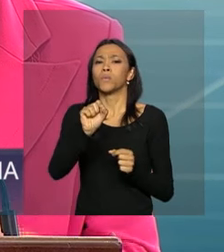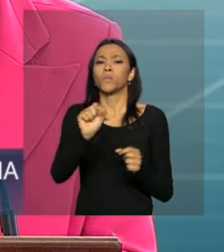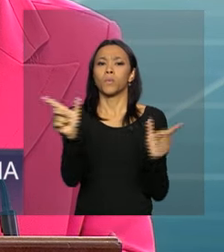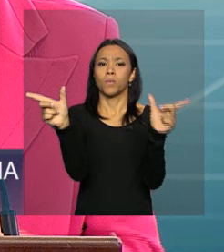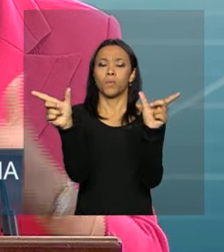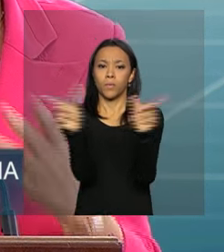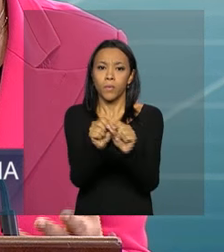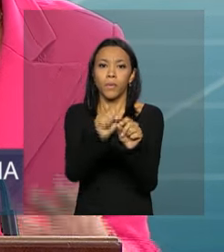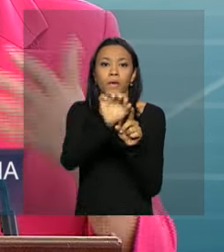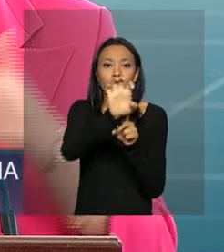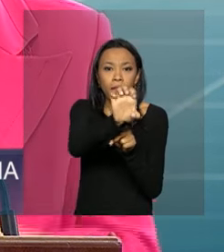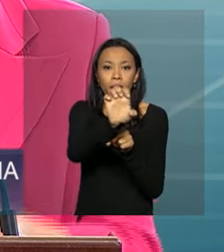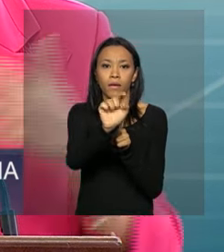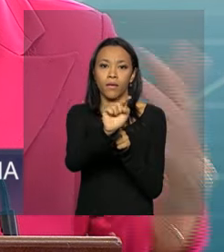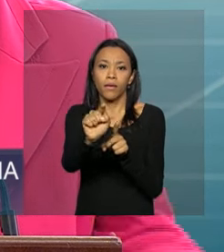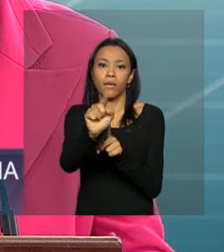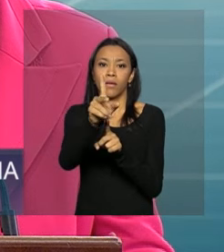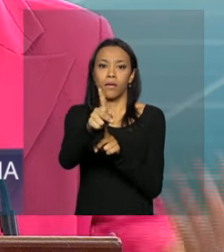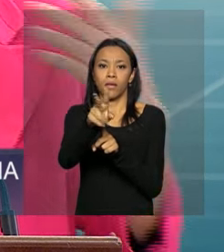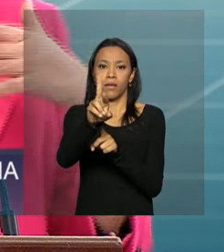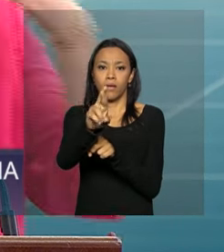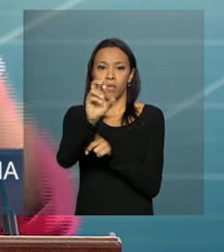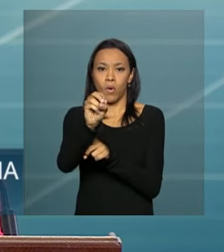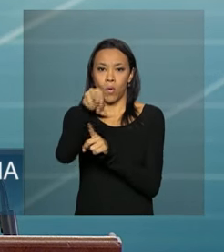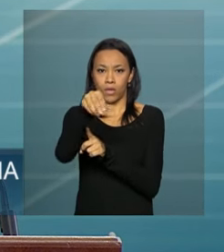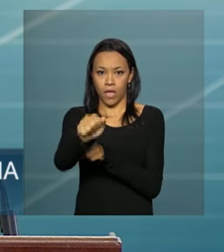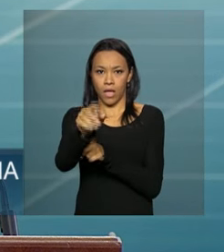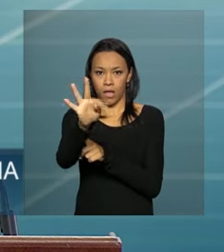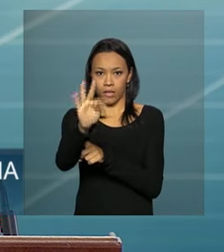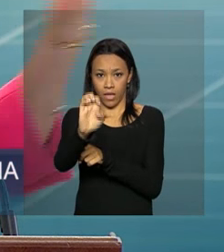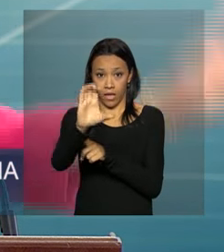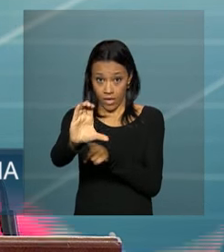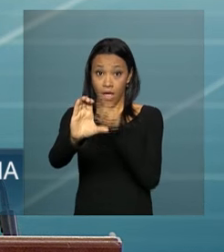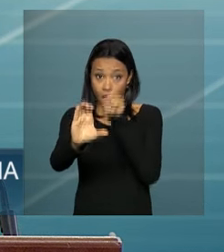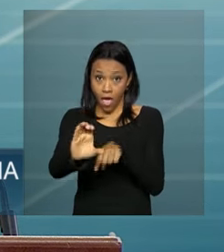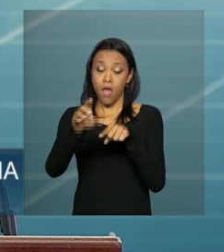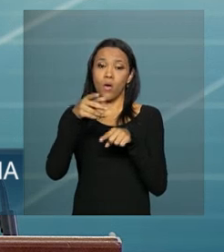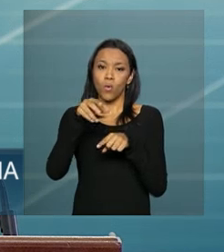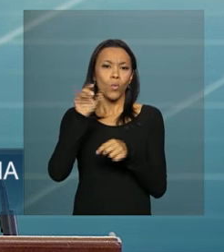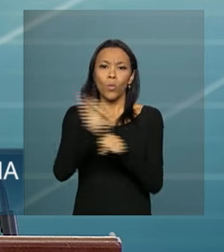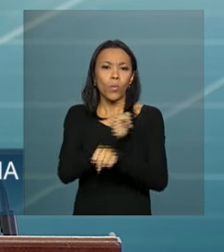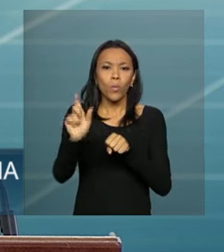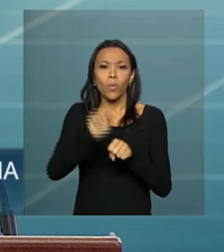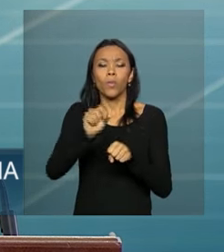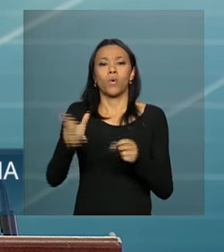ePronatec é, de fato, o Brasil utilizando a tecnologia em favor da educação. E aí,